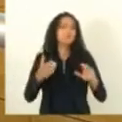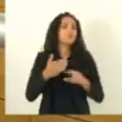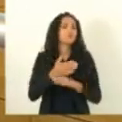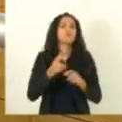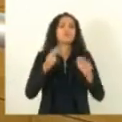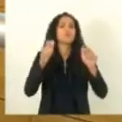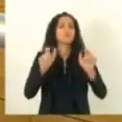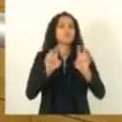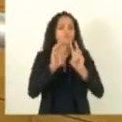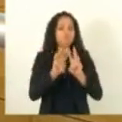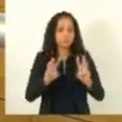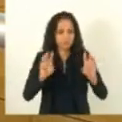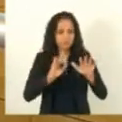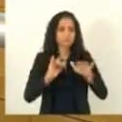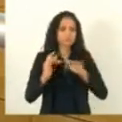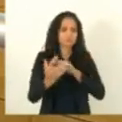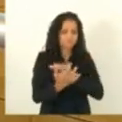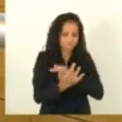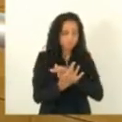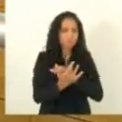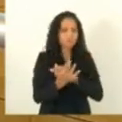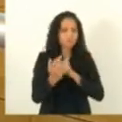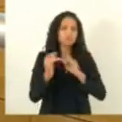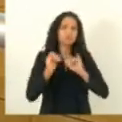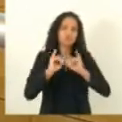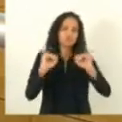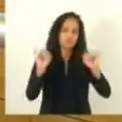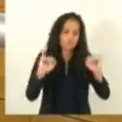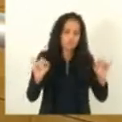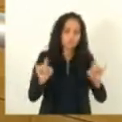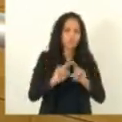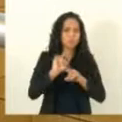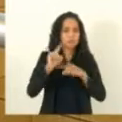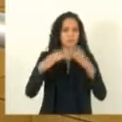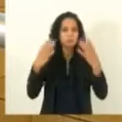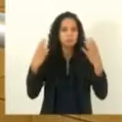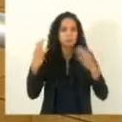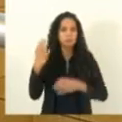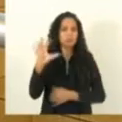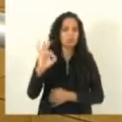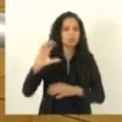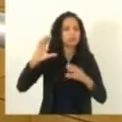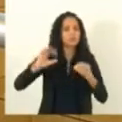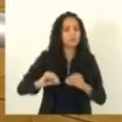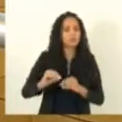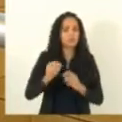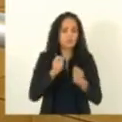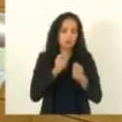nas nossas redes sociais, no nosso portal de notícias e mais tarde, às 22h, no